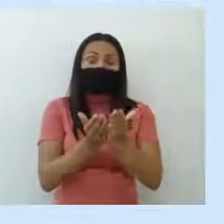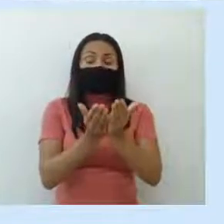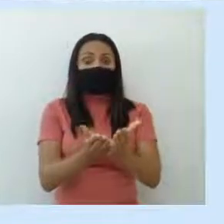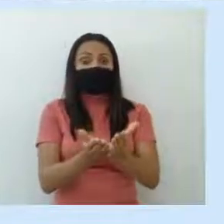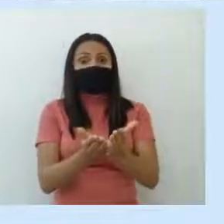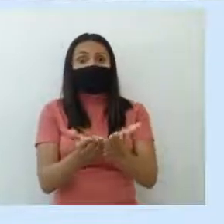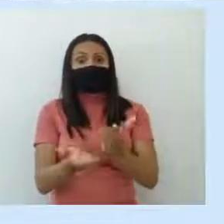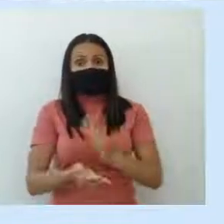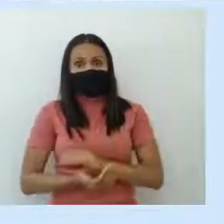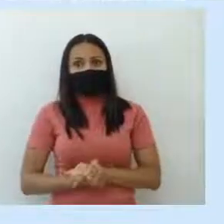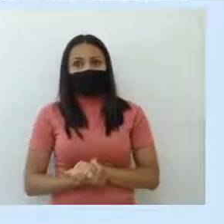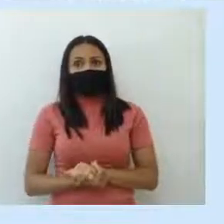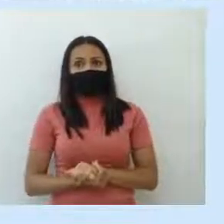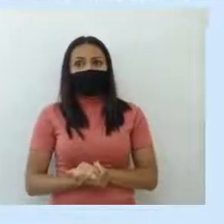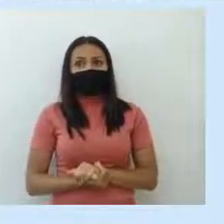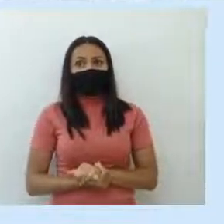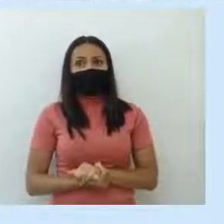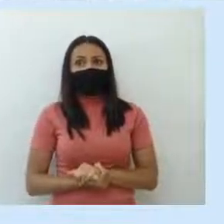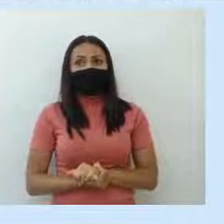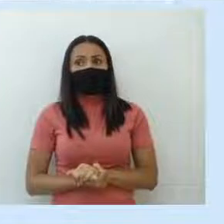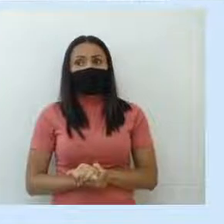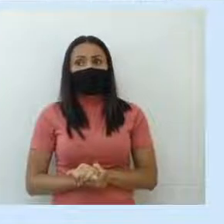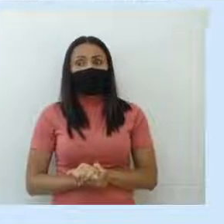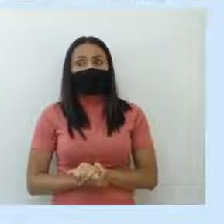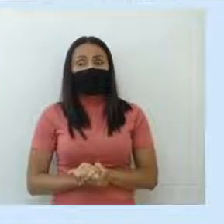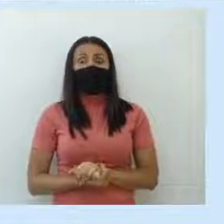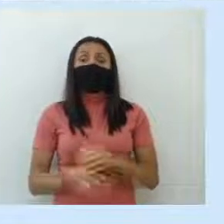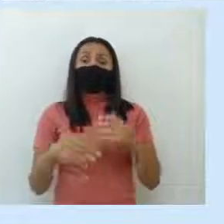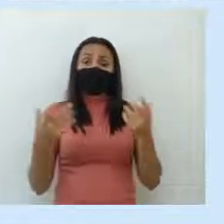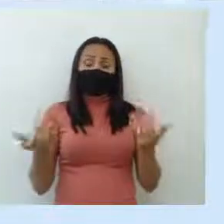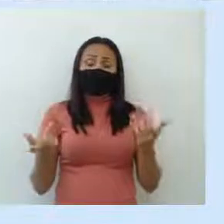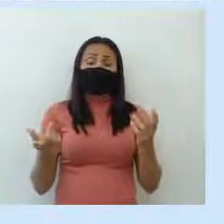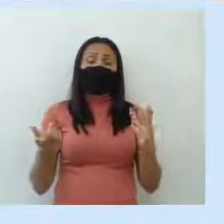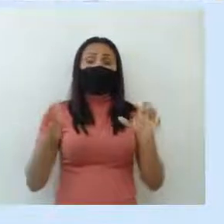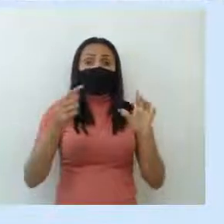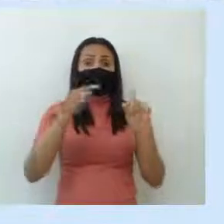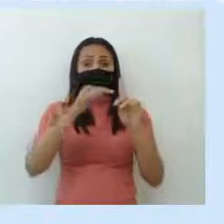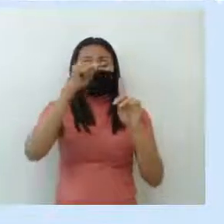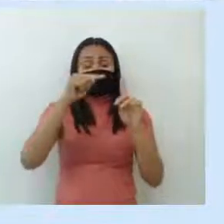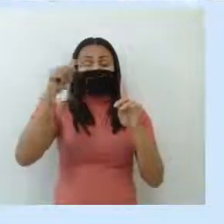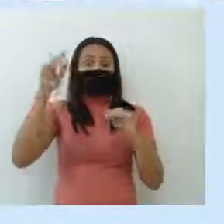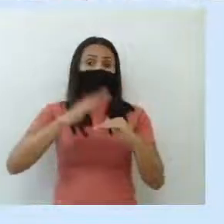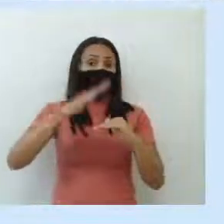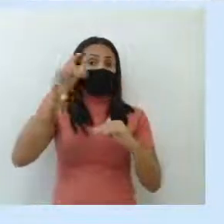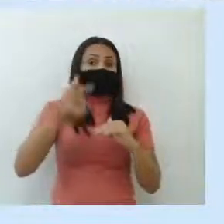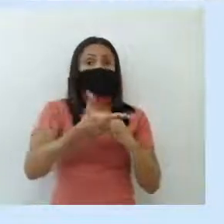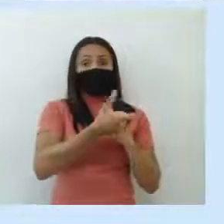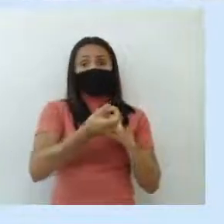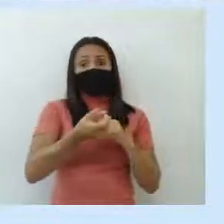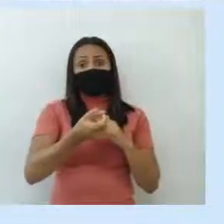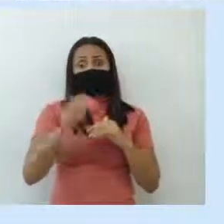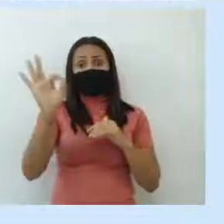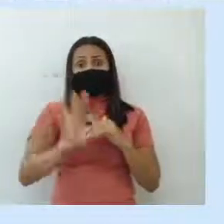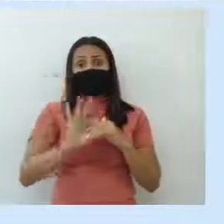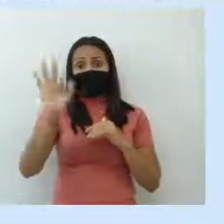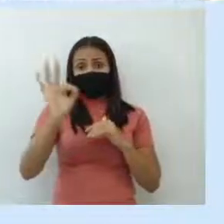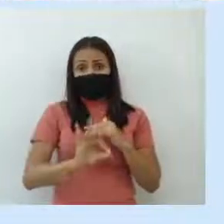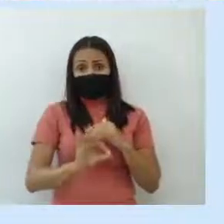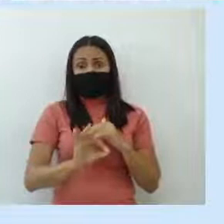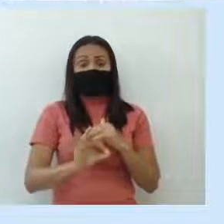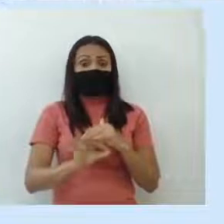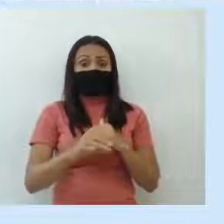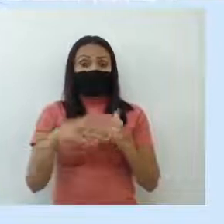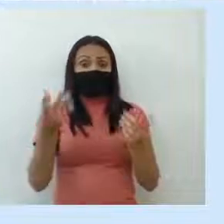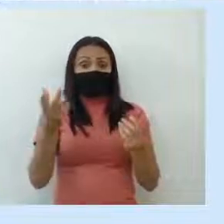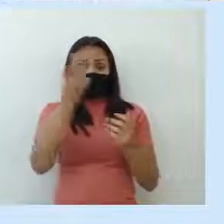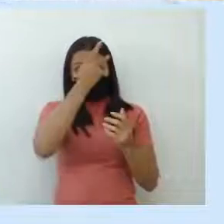humanos. Então, por isso que a estatística mostrava que mais de 20% dessa população que era,